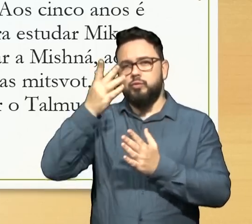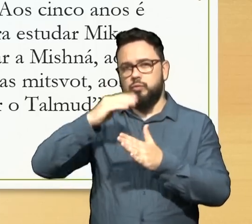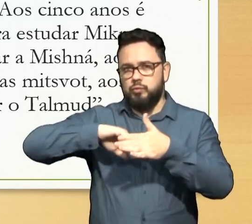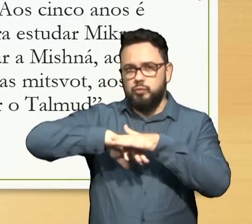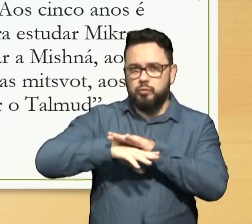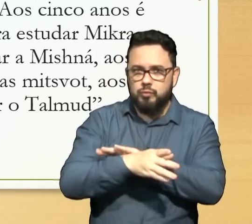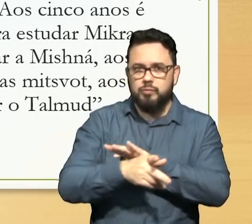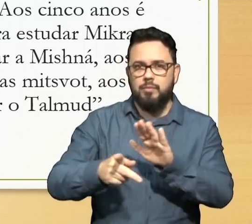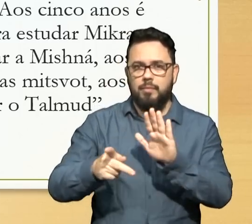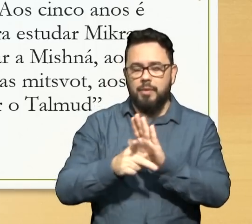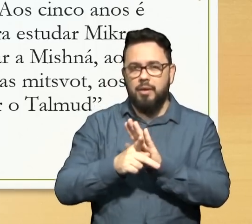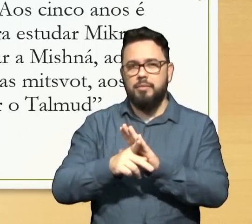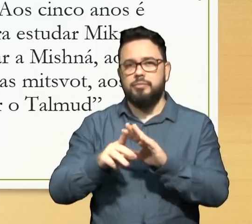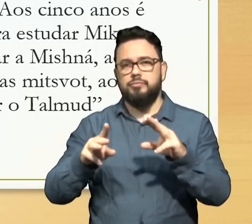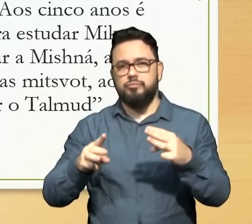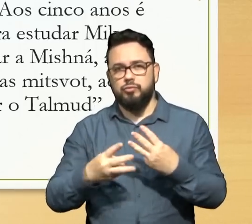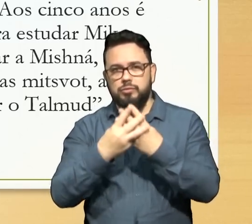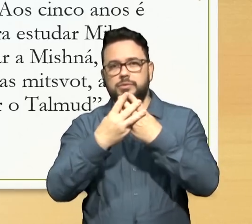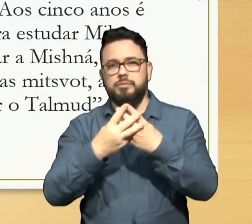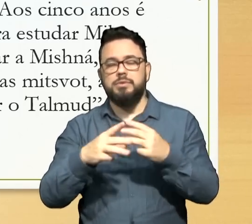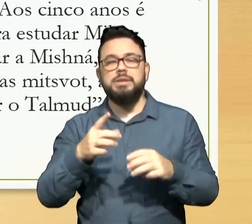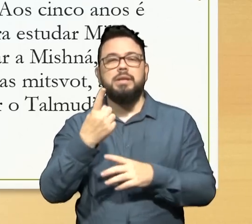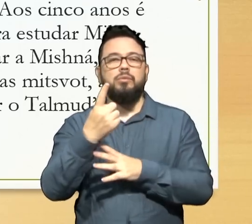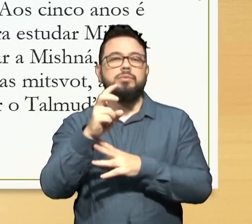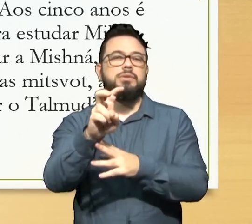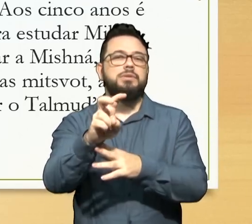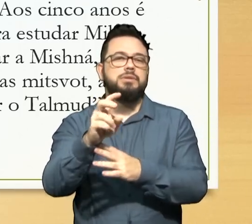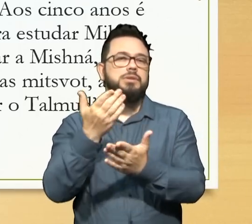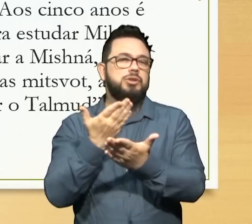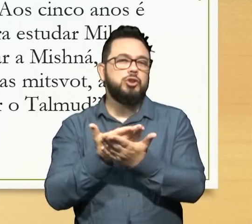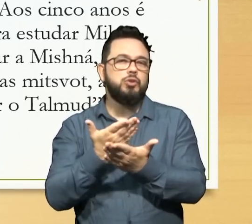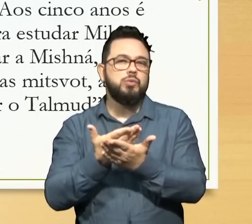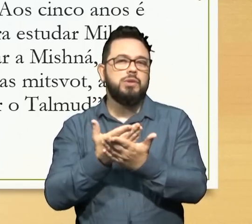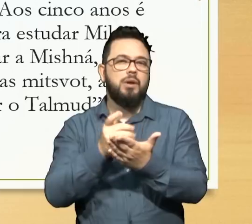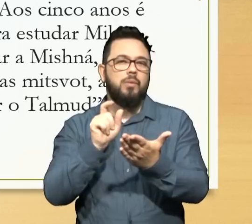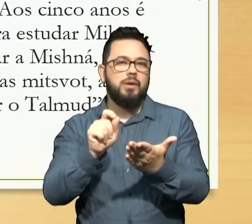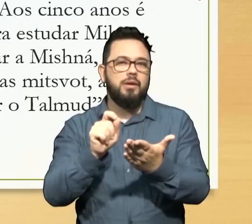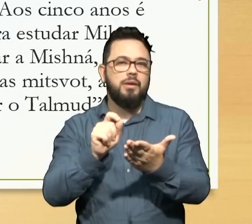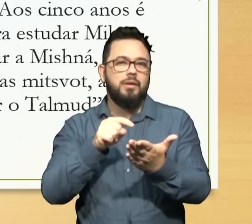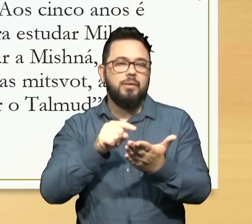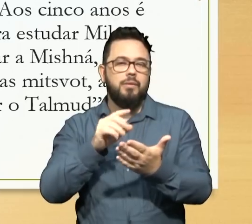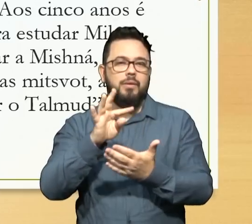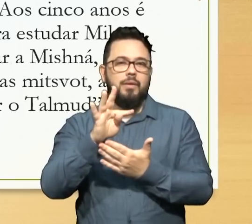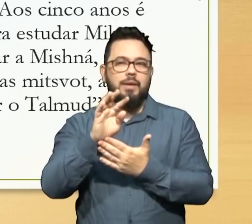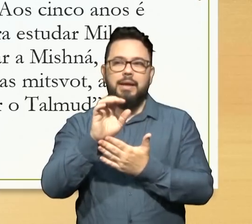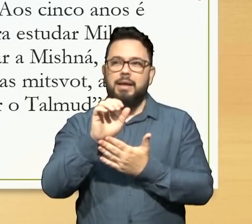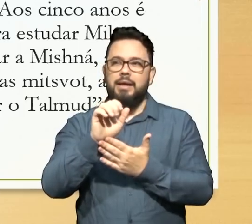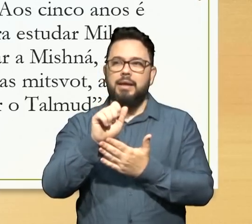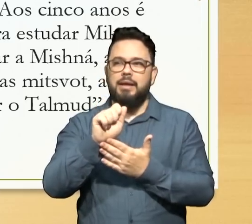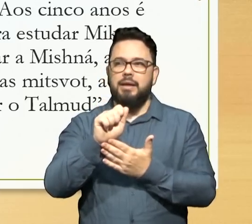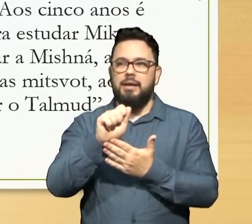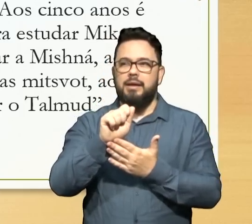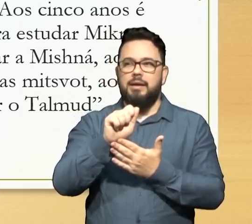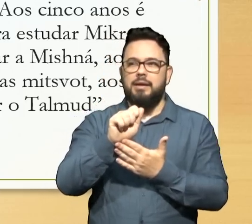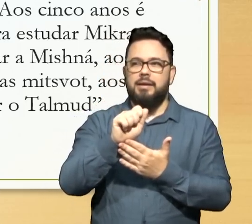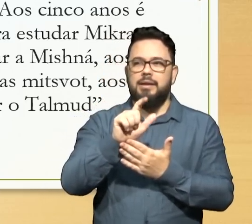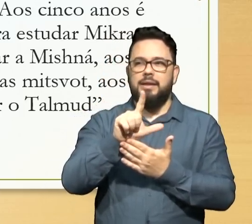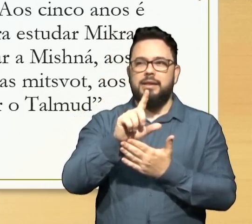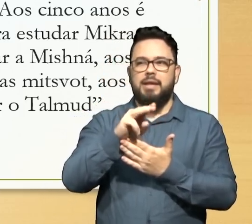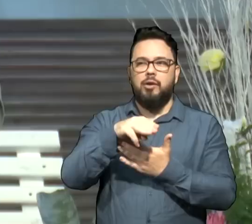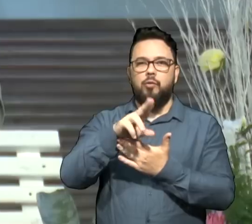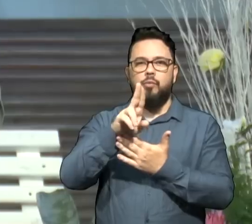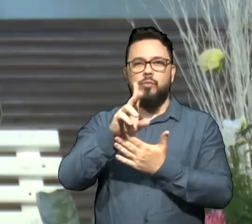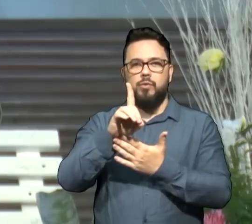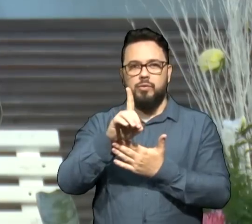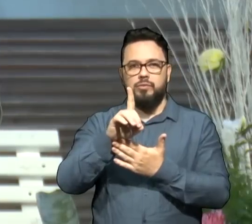filho do preceito e aos 15 estudar o talmude eu sei que isso é um pouco depois da época de Jesus mas a